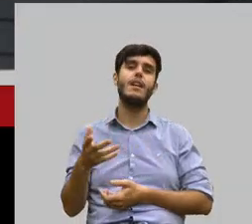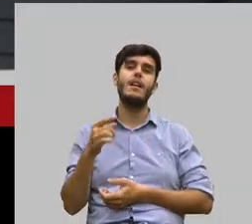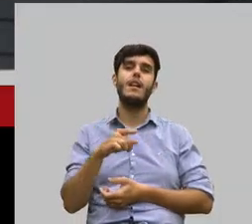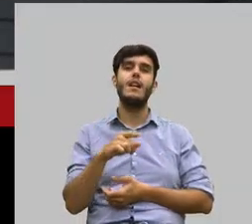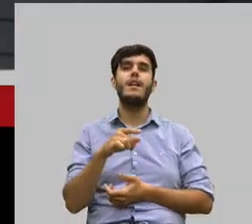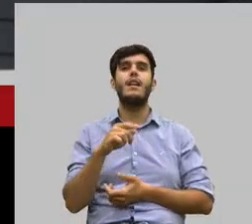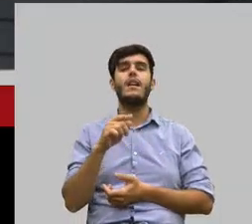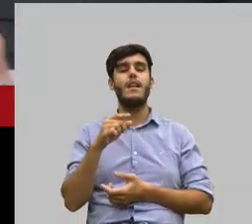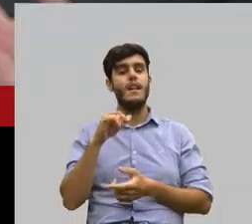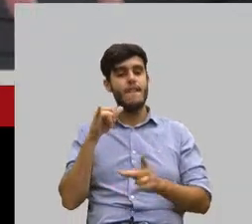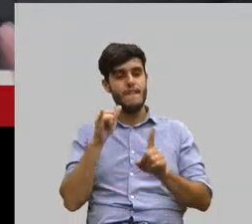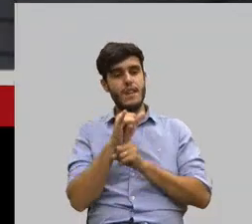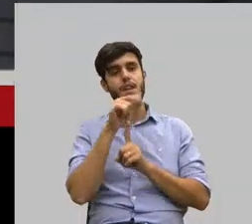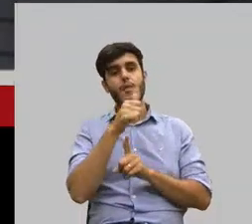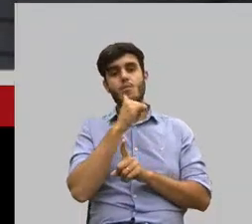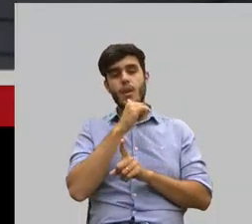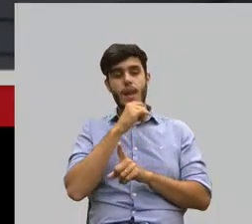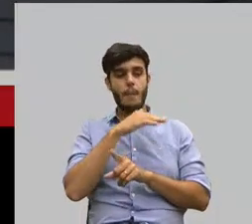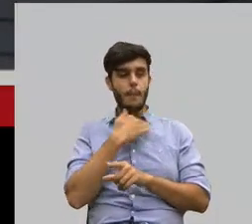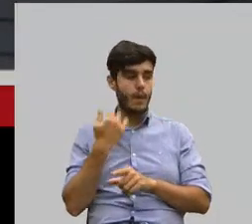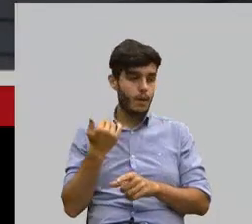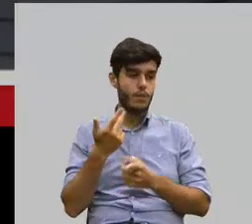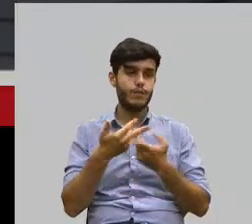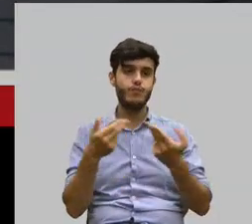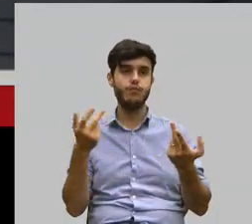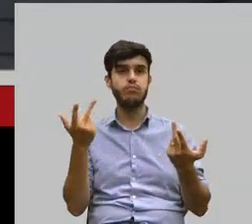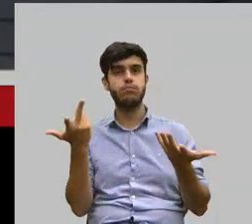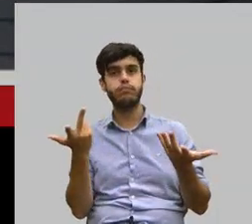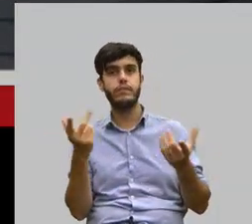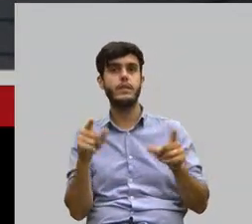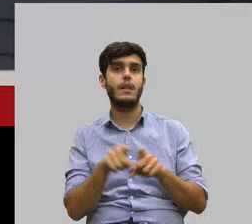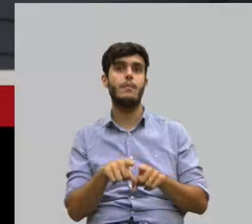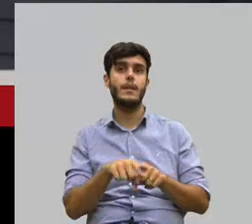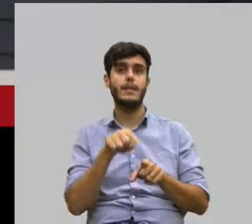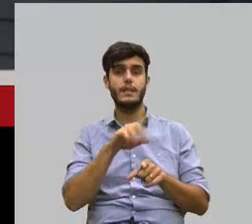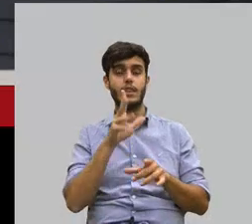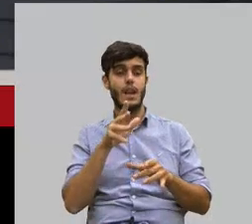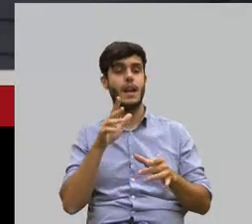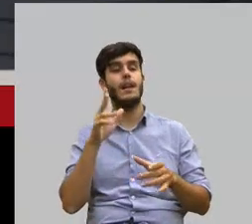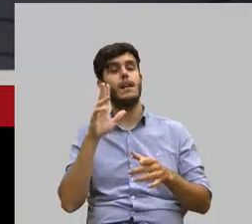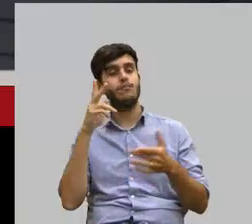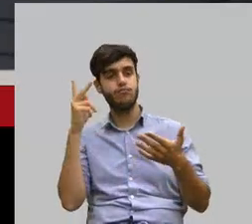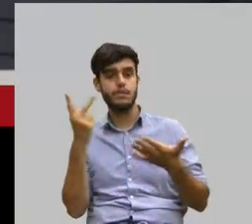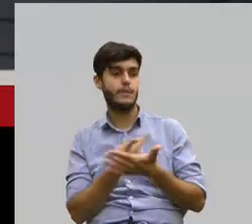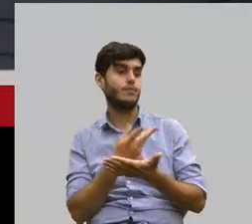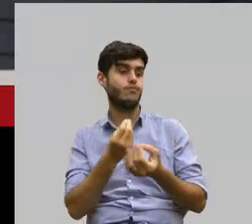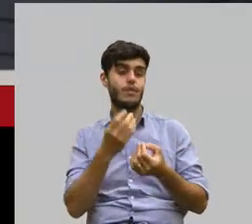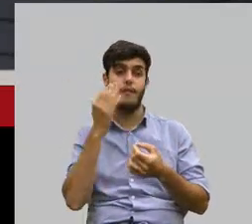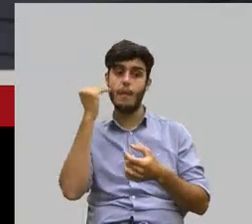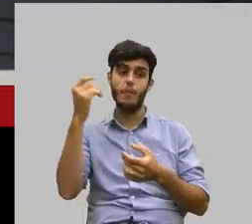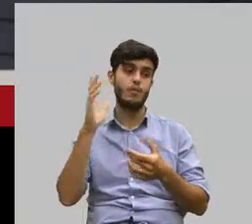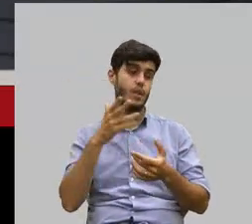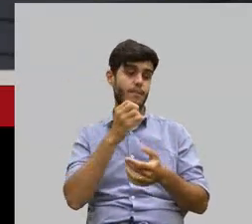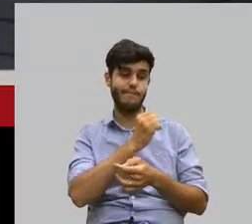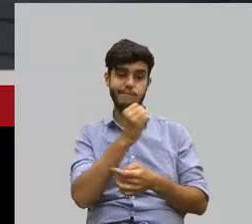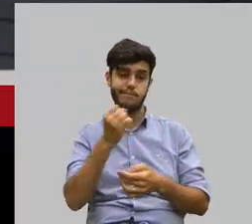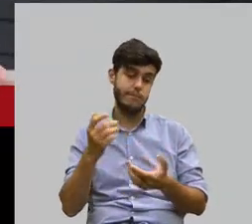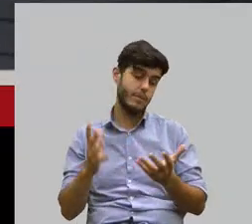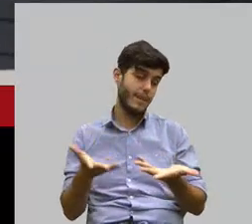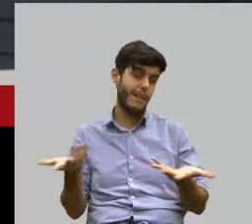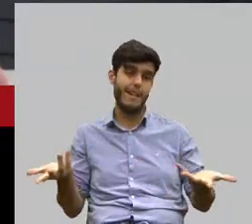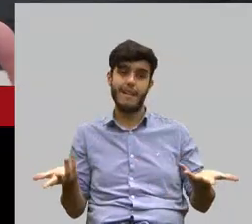feminicídio trabalhamos em vários casos emblemáticos e e sempre com esse compromisso eh de